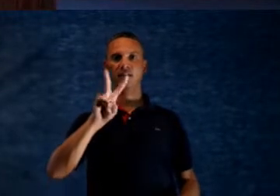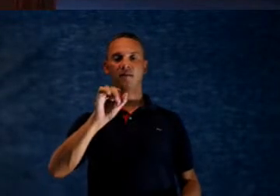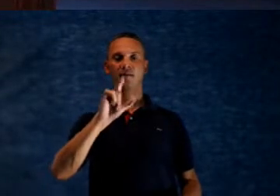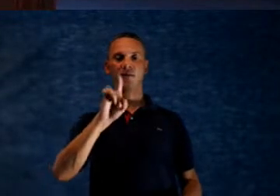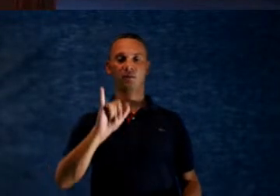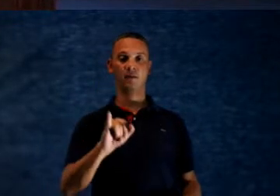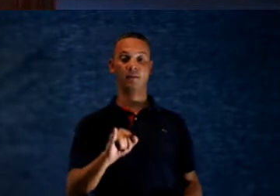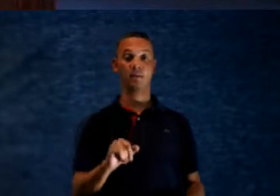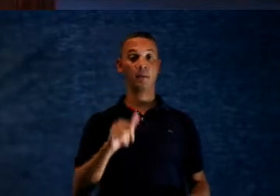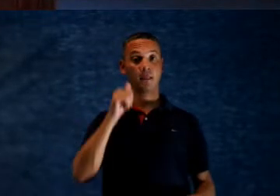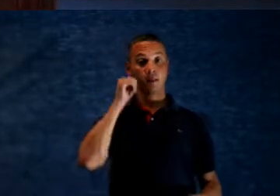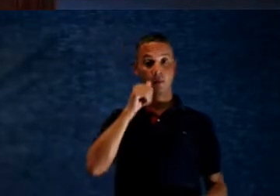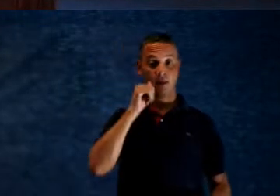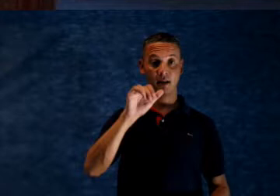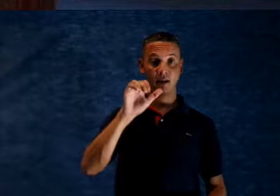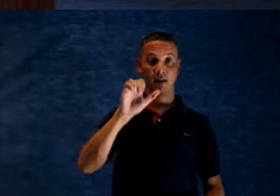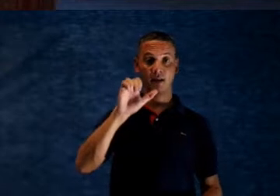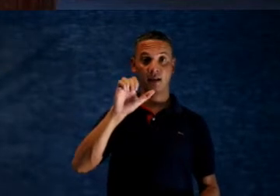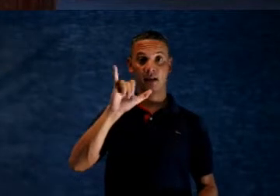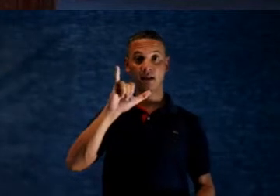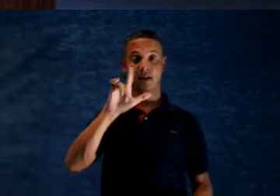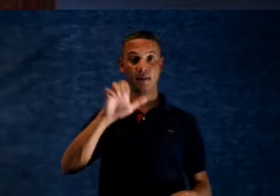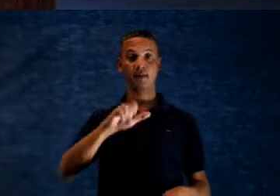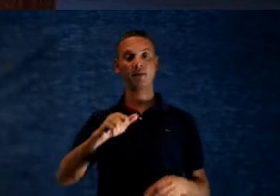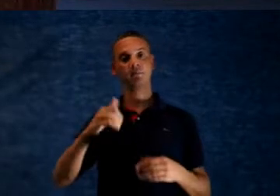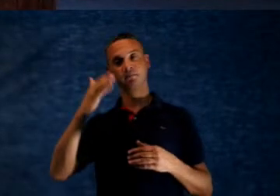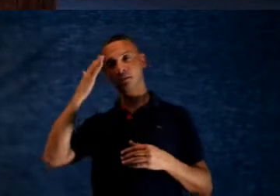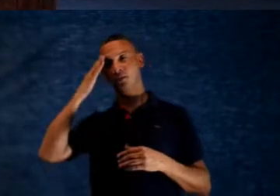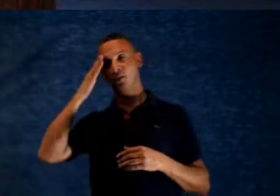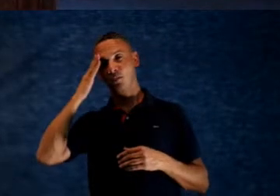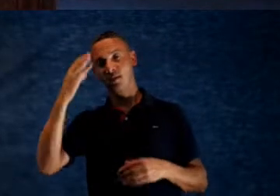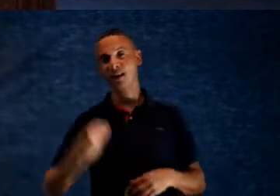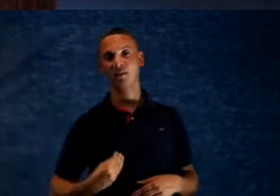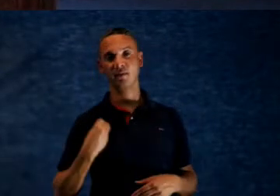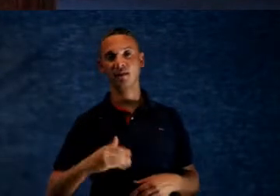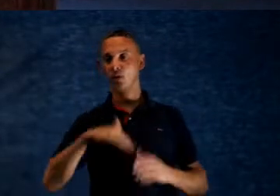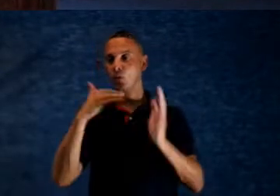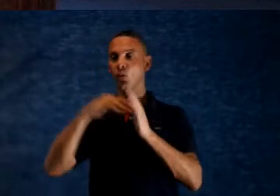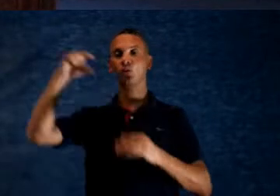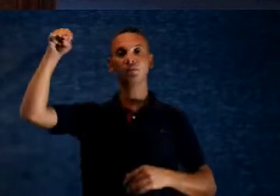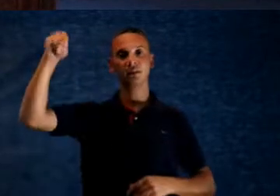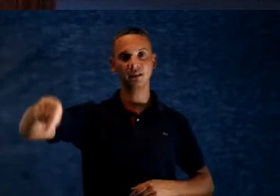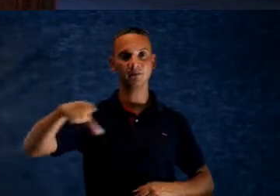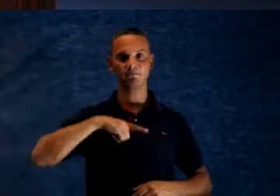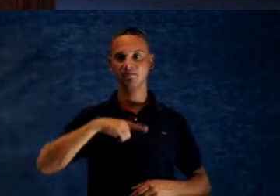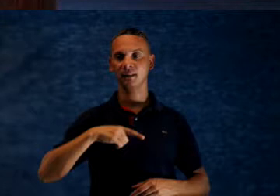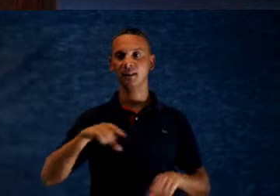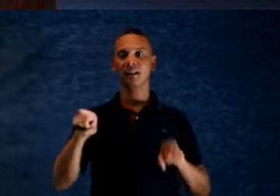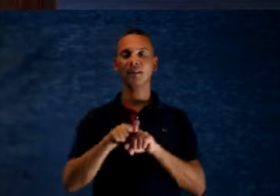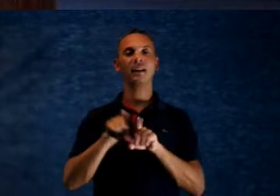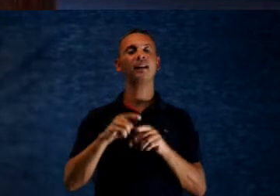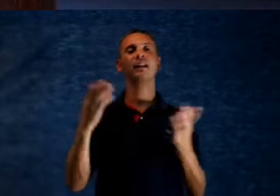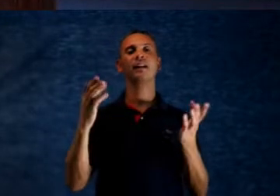nosso presidente Vivaldi. Eu queria encerrar essa sessão agradecendo a presença de todos e os nossos acadêmicos